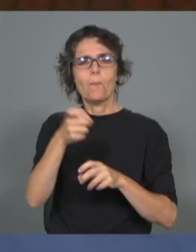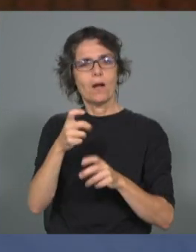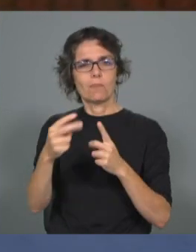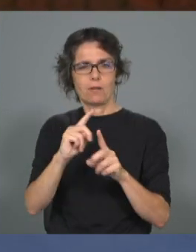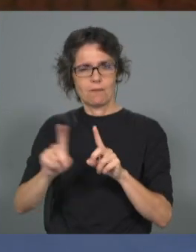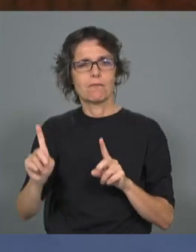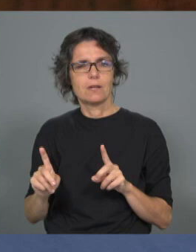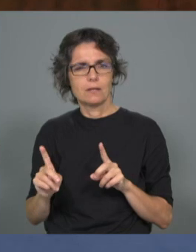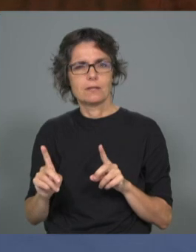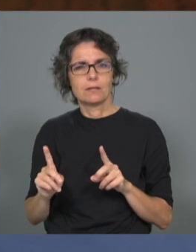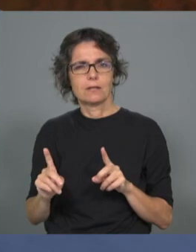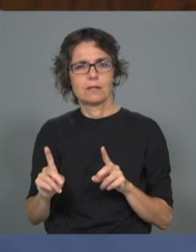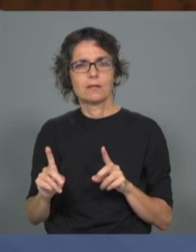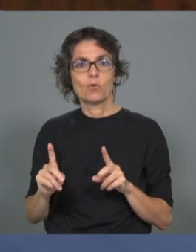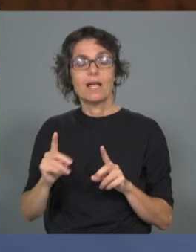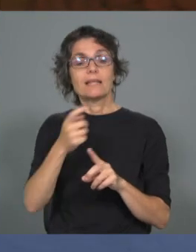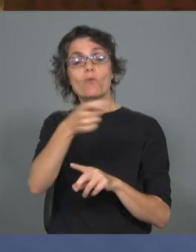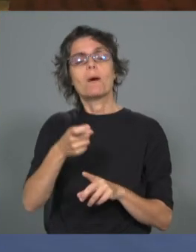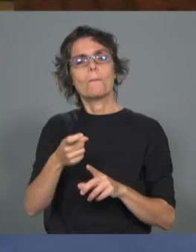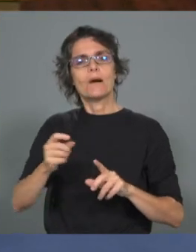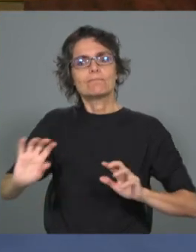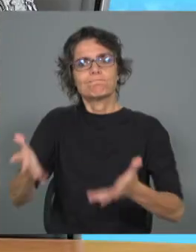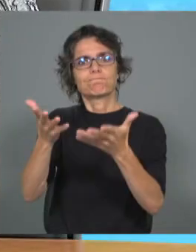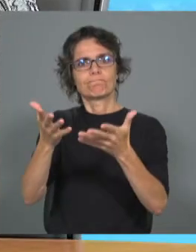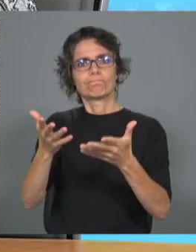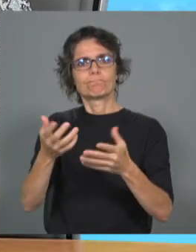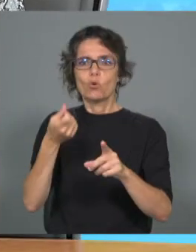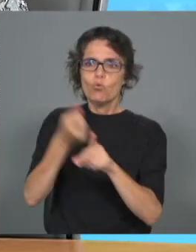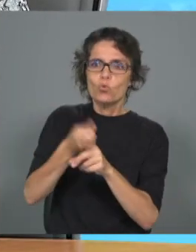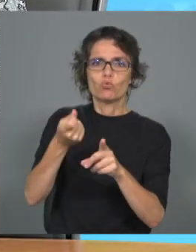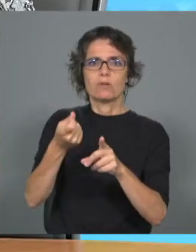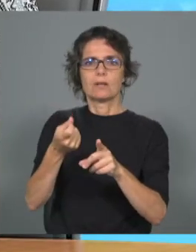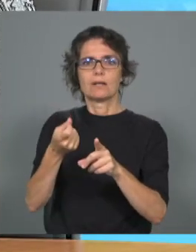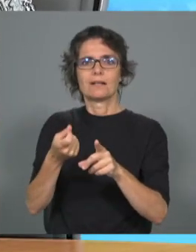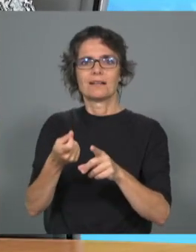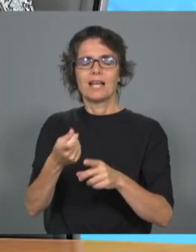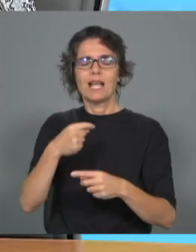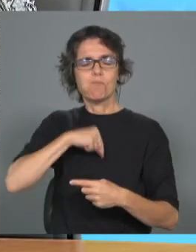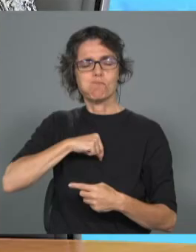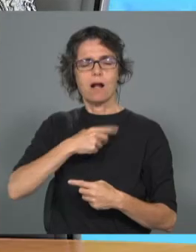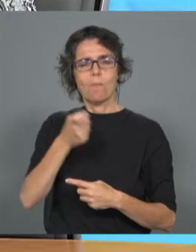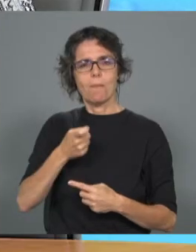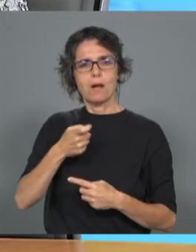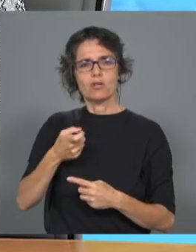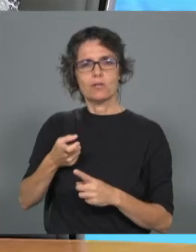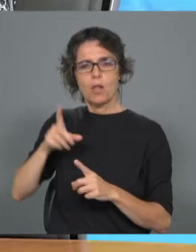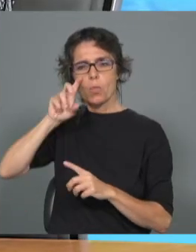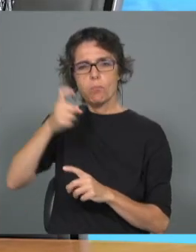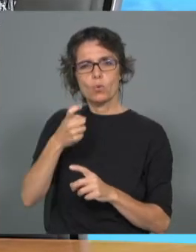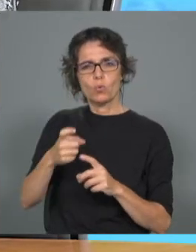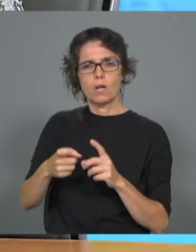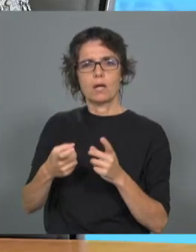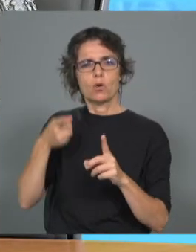paz, é uma paz muito ativa muito e dinâmica ativa. E que não nos deixa em paz enquanto não concretizarmos estes